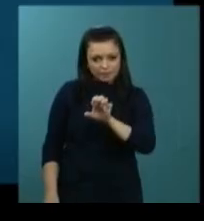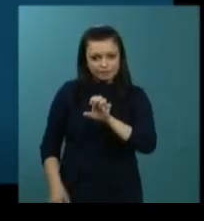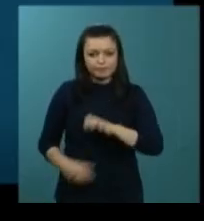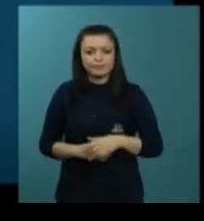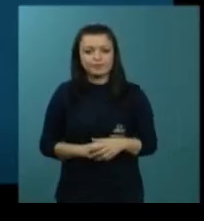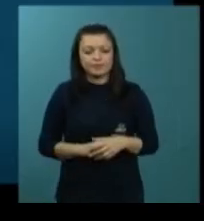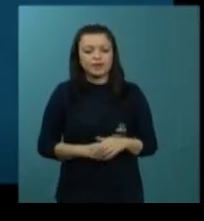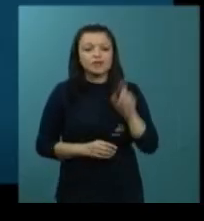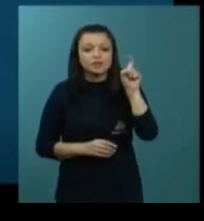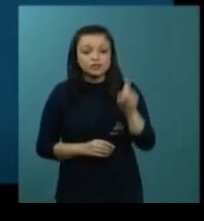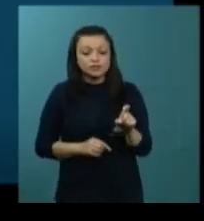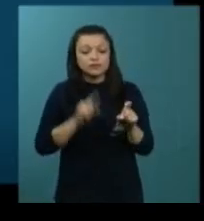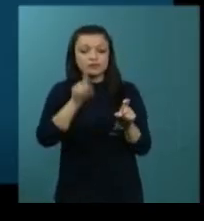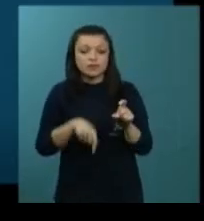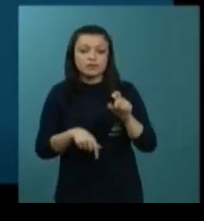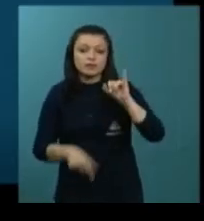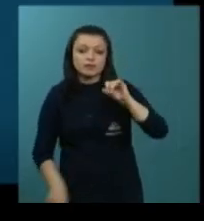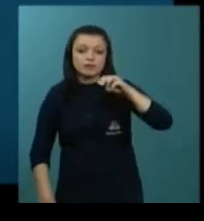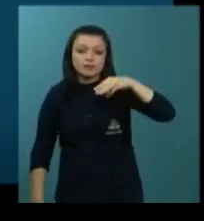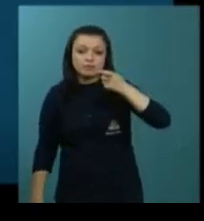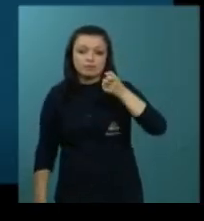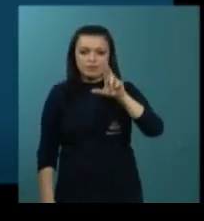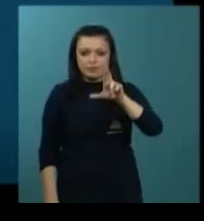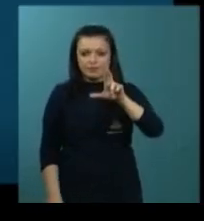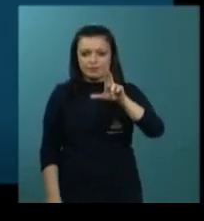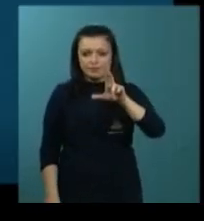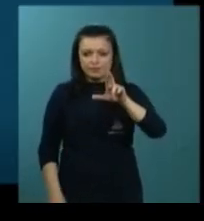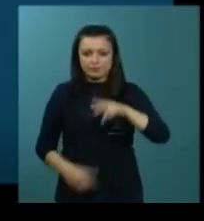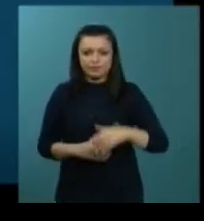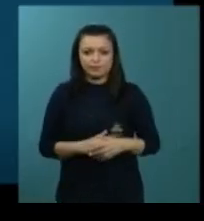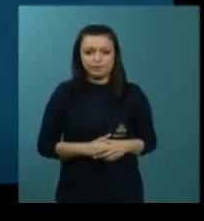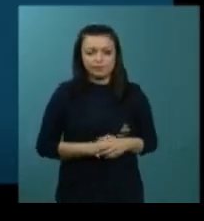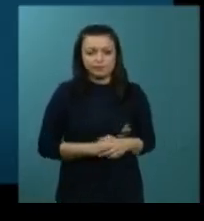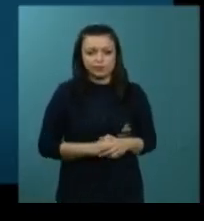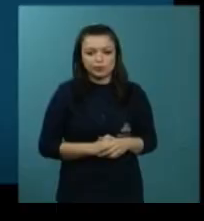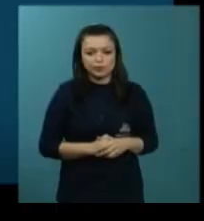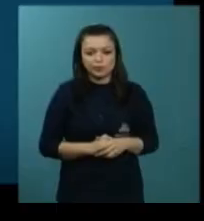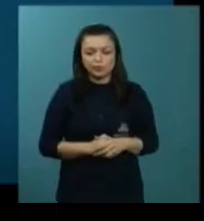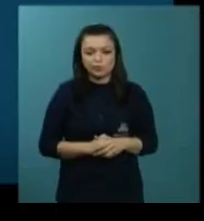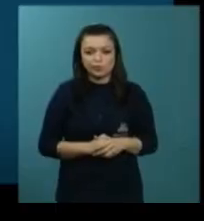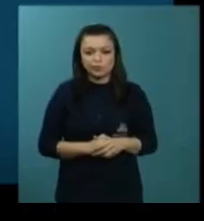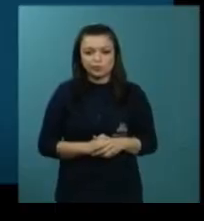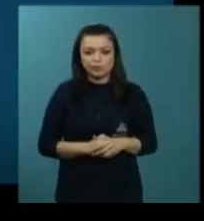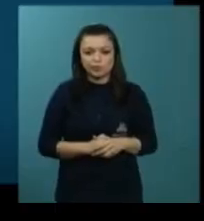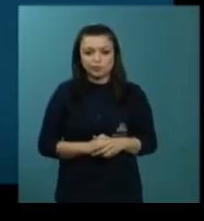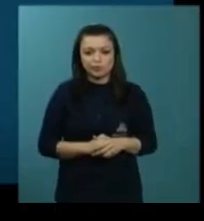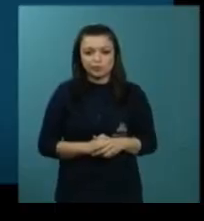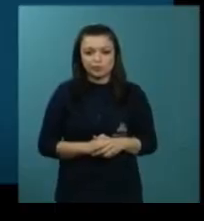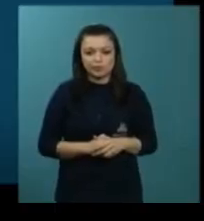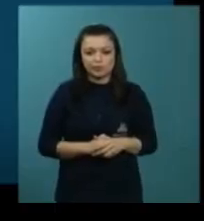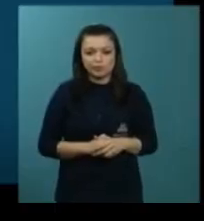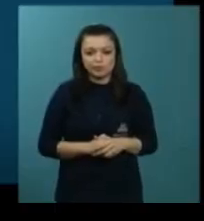tal que esses elementos X são os